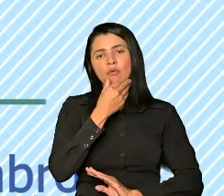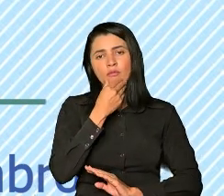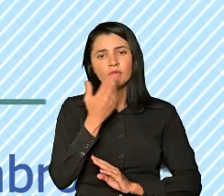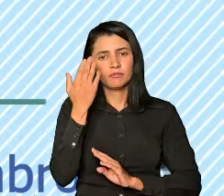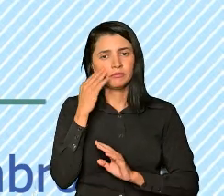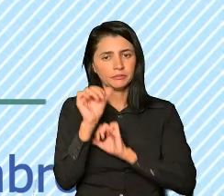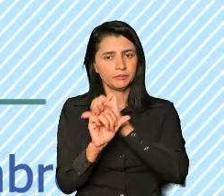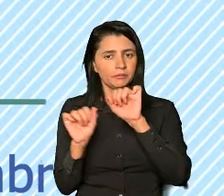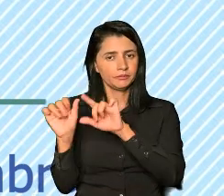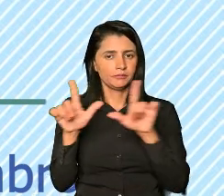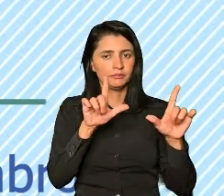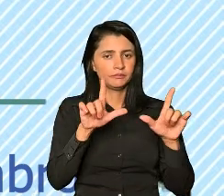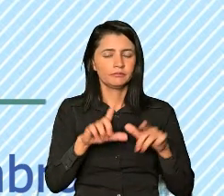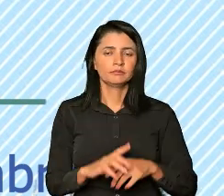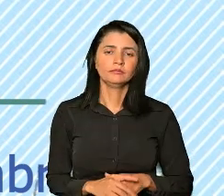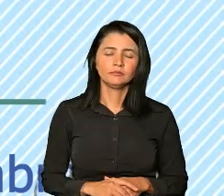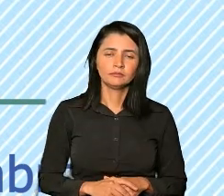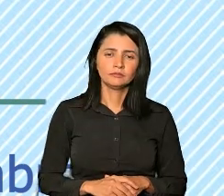por favor.